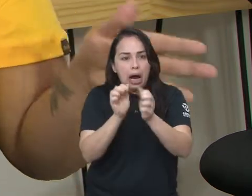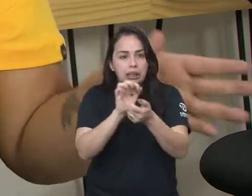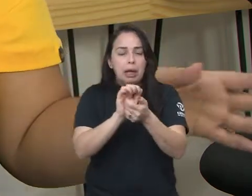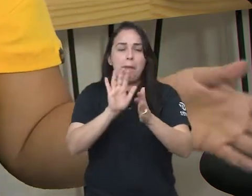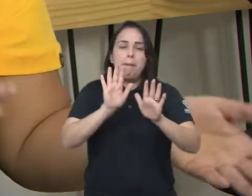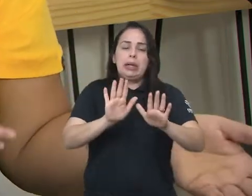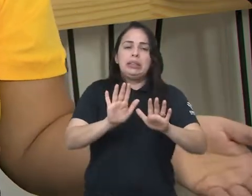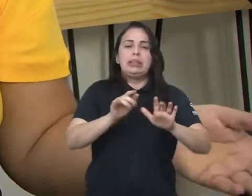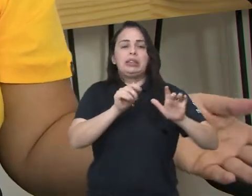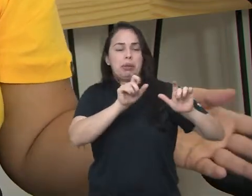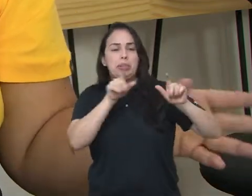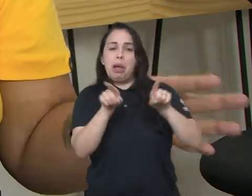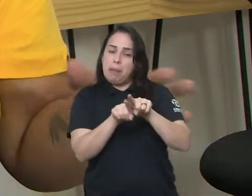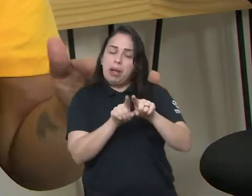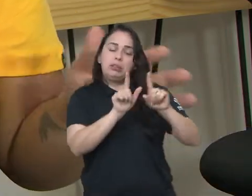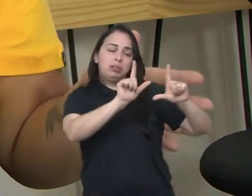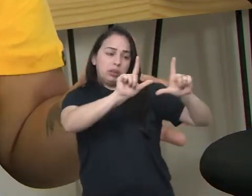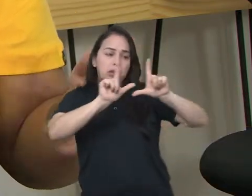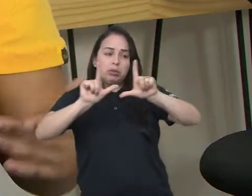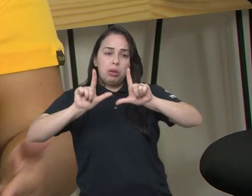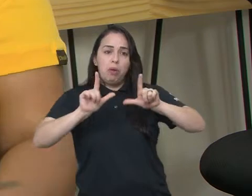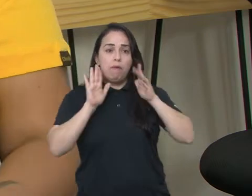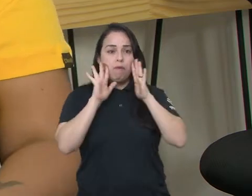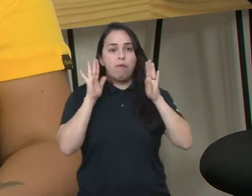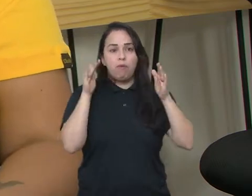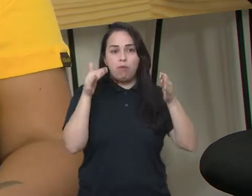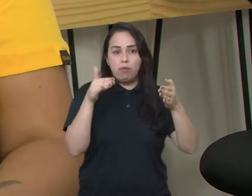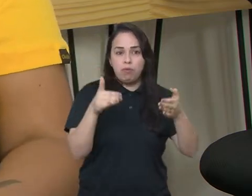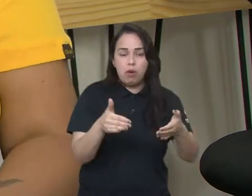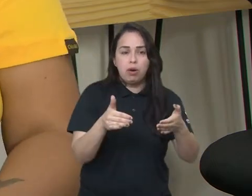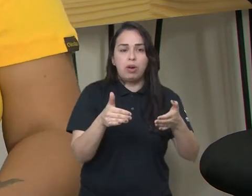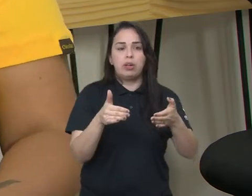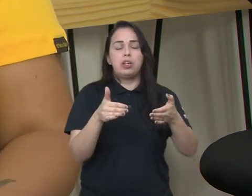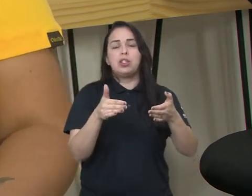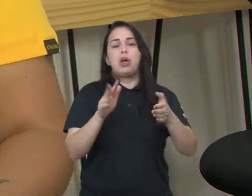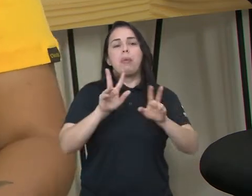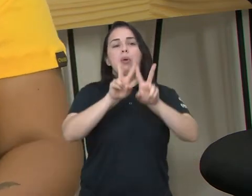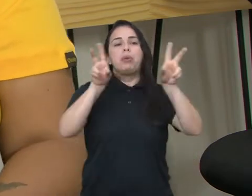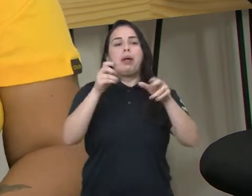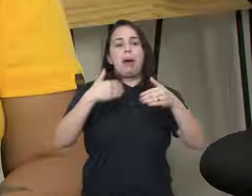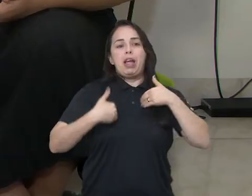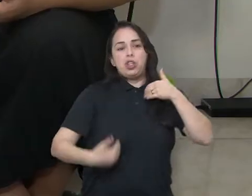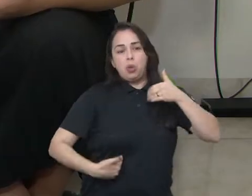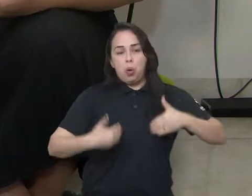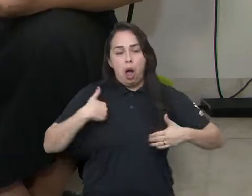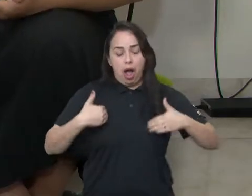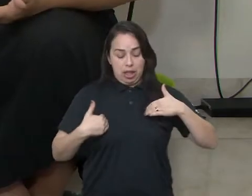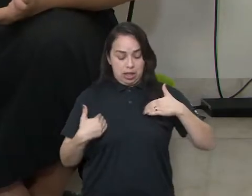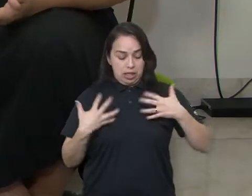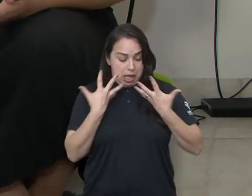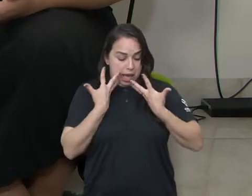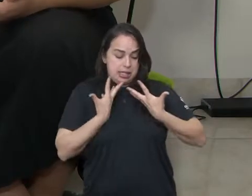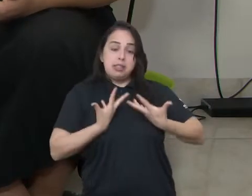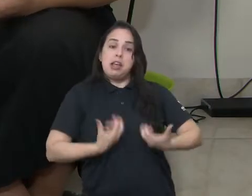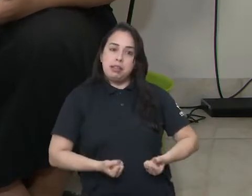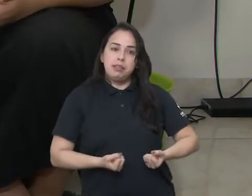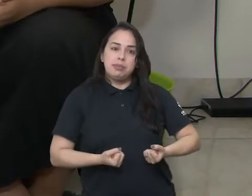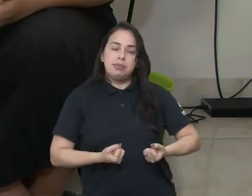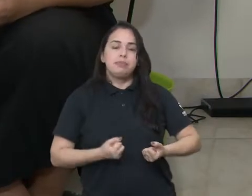plástica, mas ainda assim com ilustrações e um trabalho mais voltado a questionamento do corpo, de